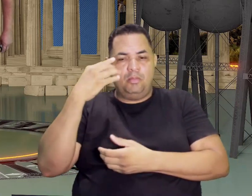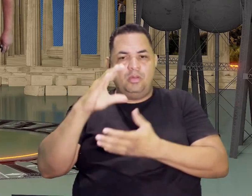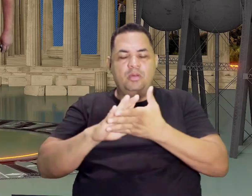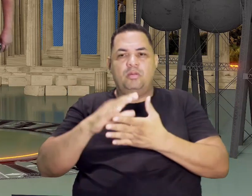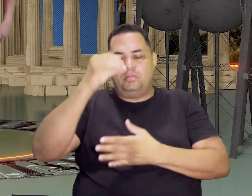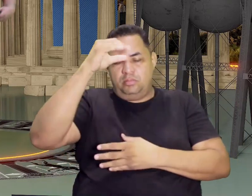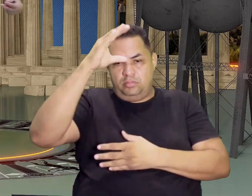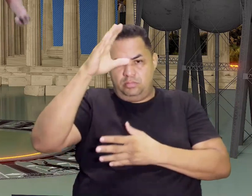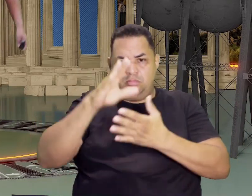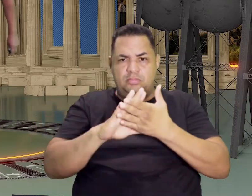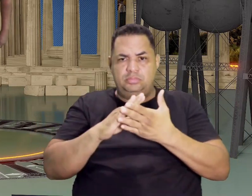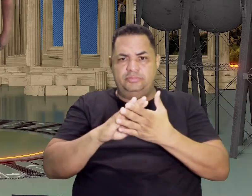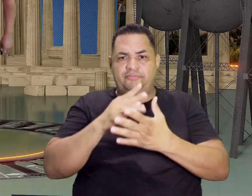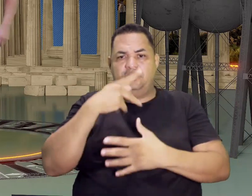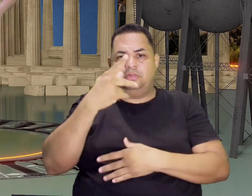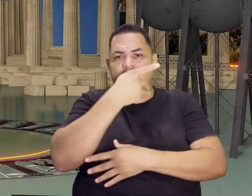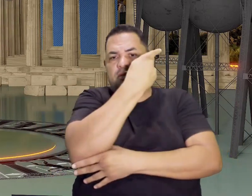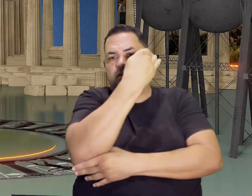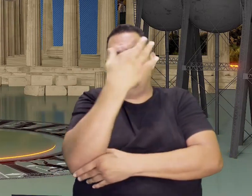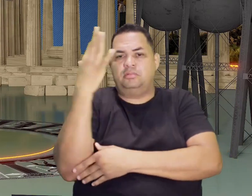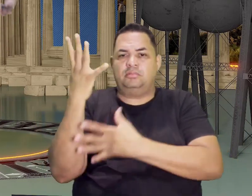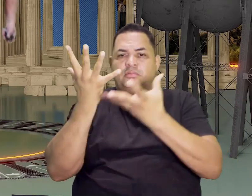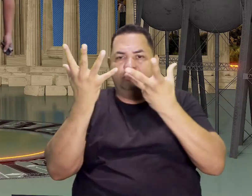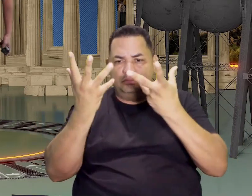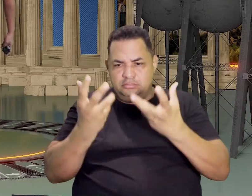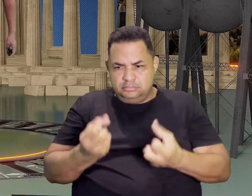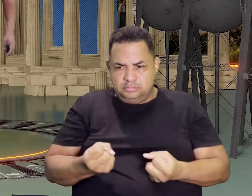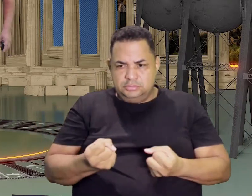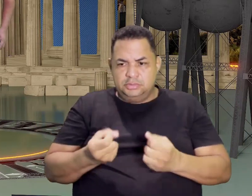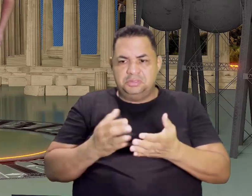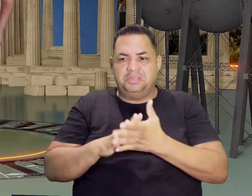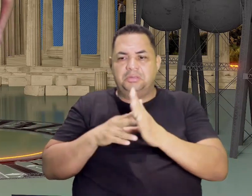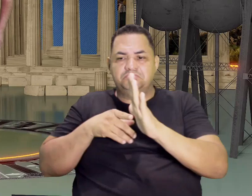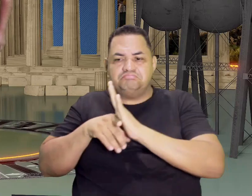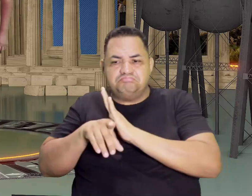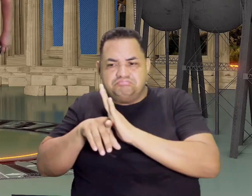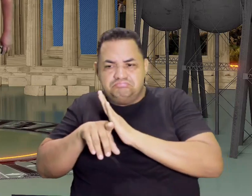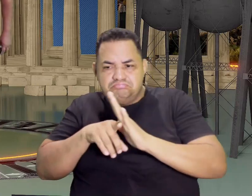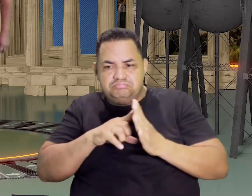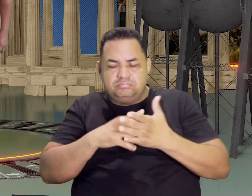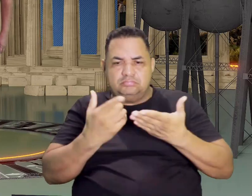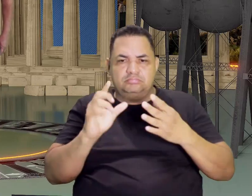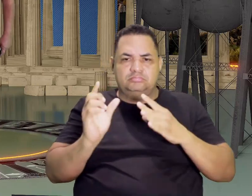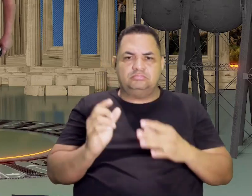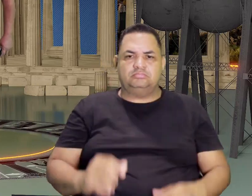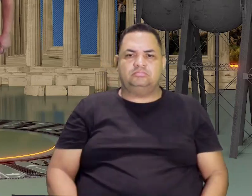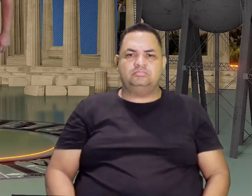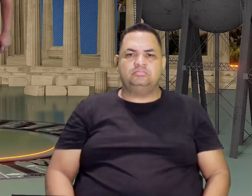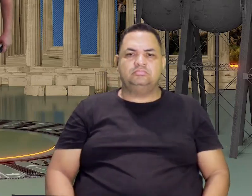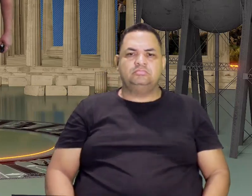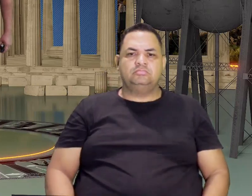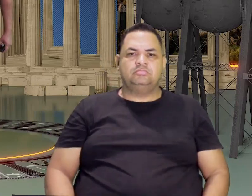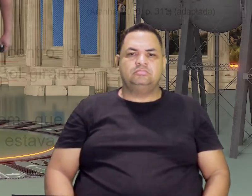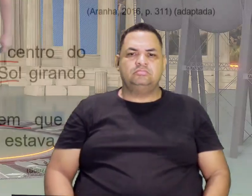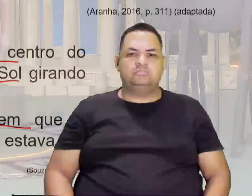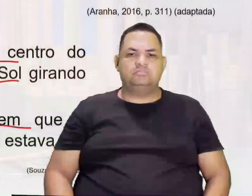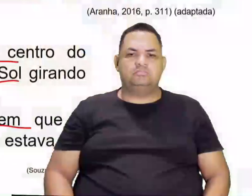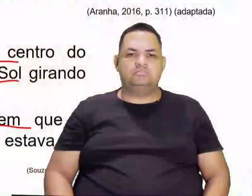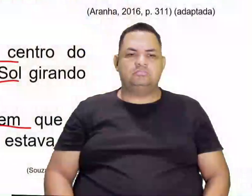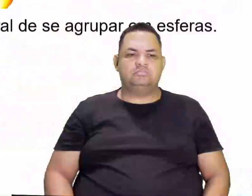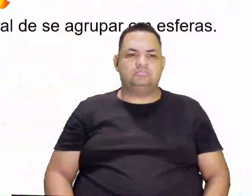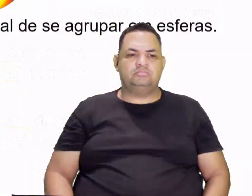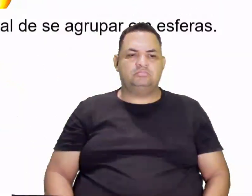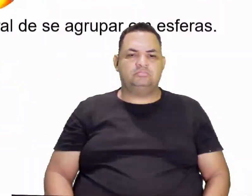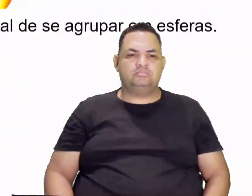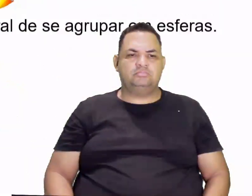da época, era sobre a natureza, eles aceitaram para analisar. Então é nessa perspectiva aí, ok? Vamos lá?